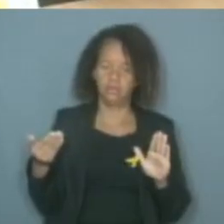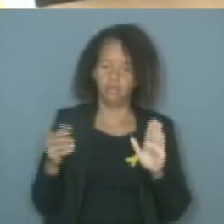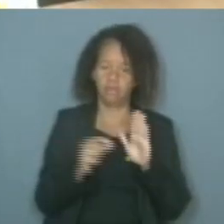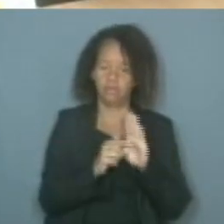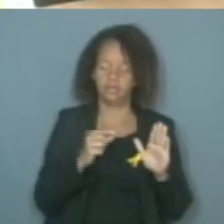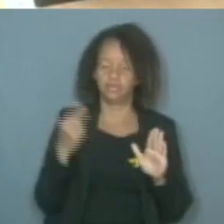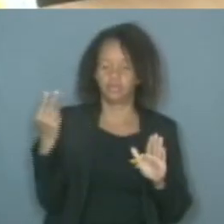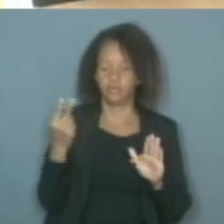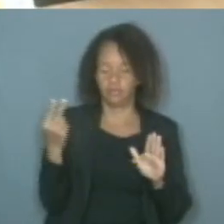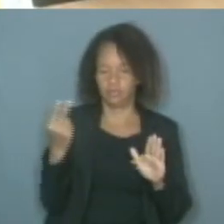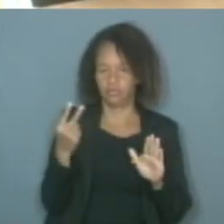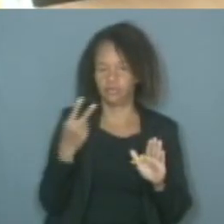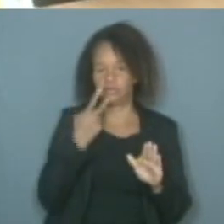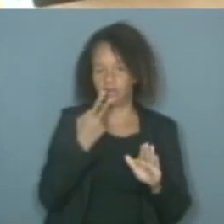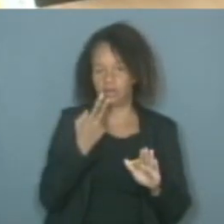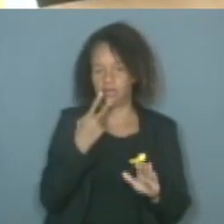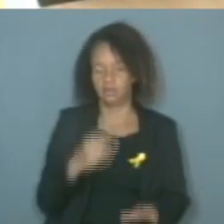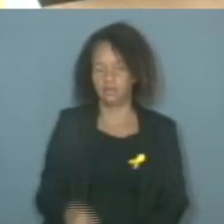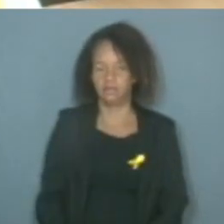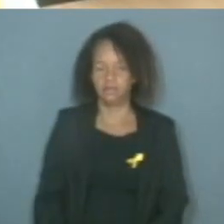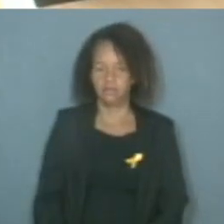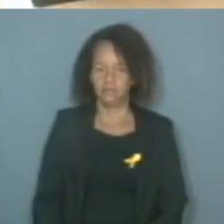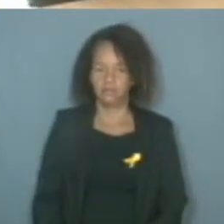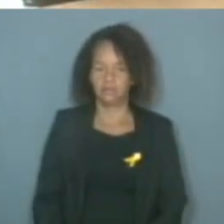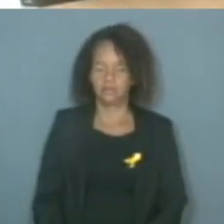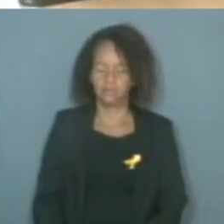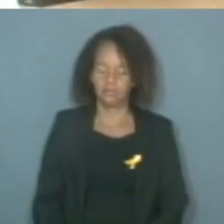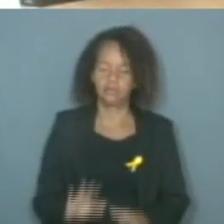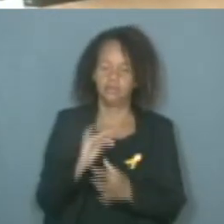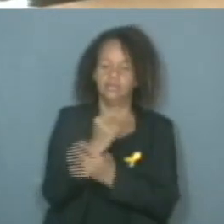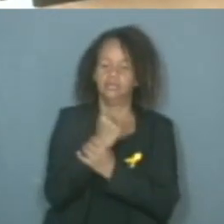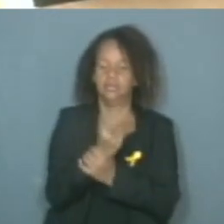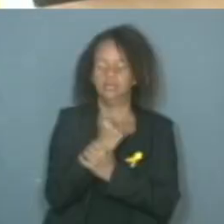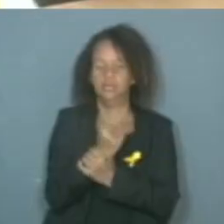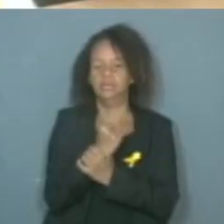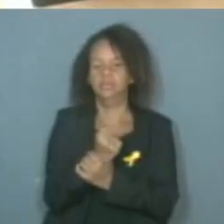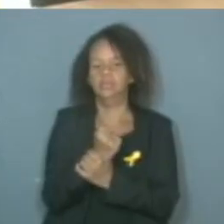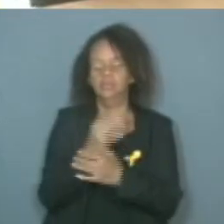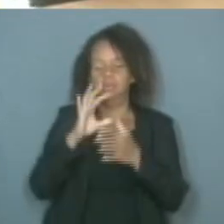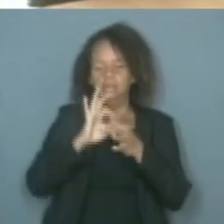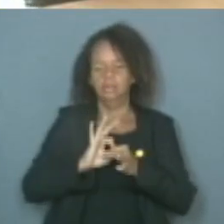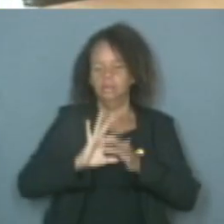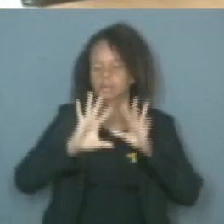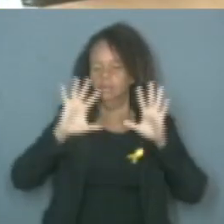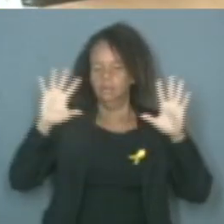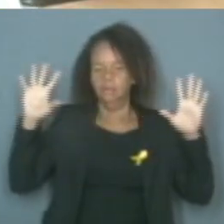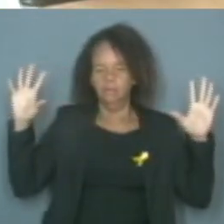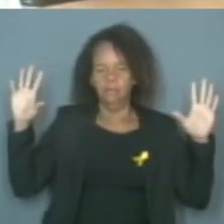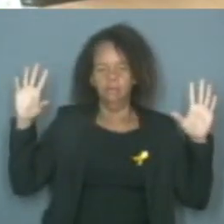artigo 2º dizia que garantia-se a liberdade